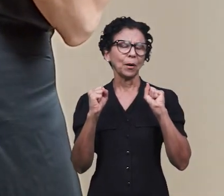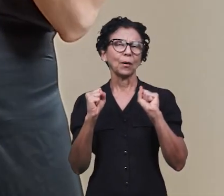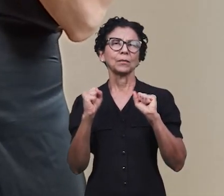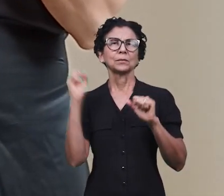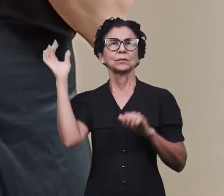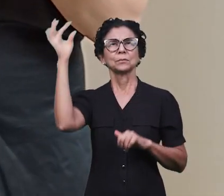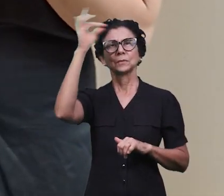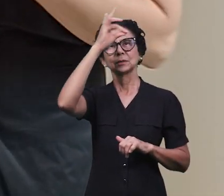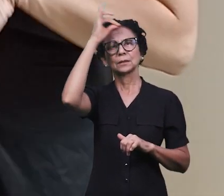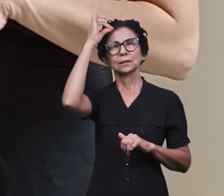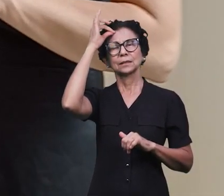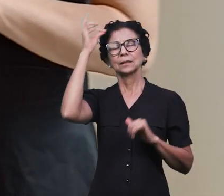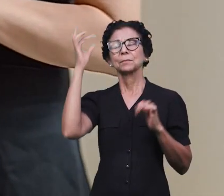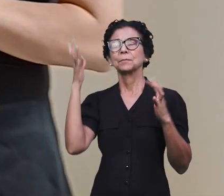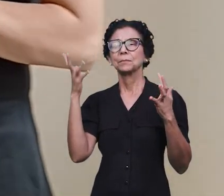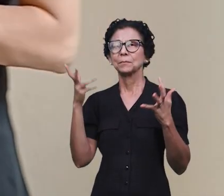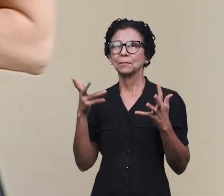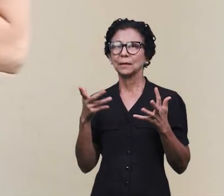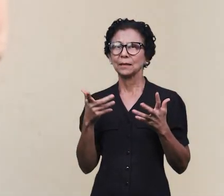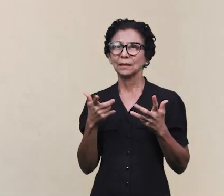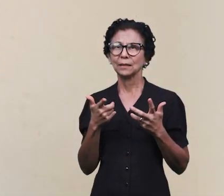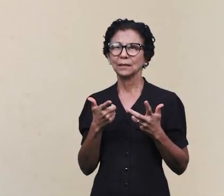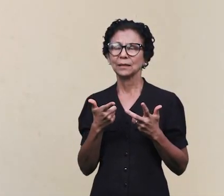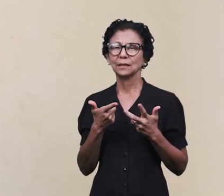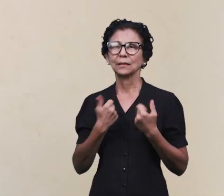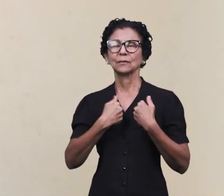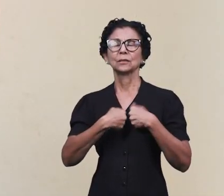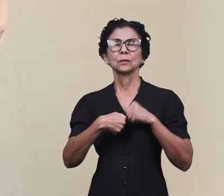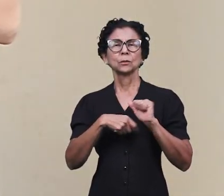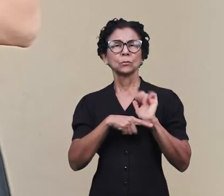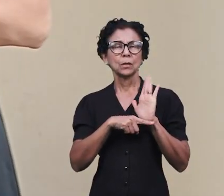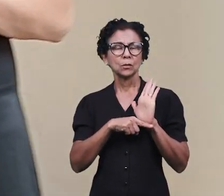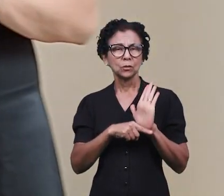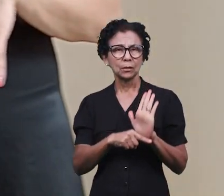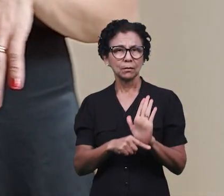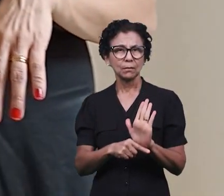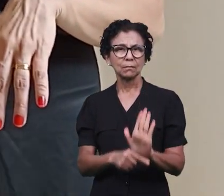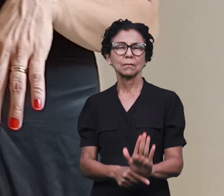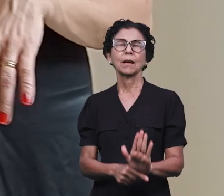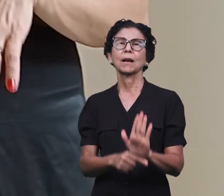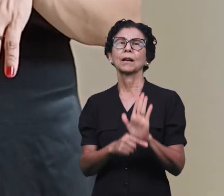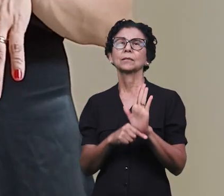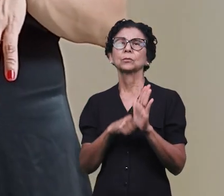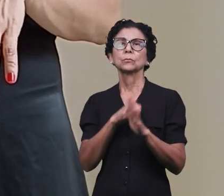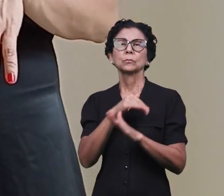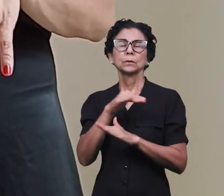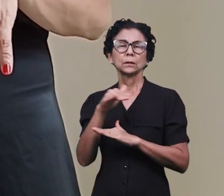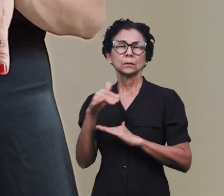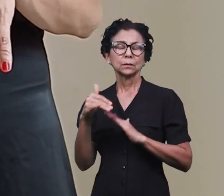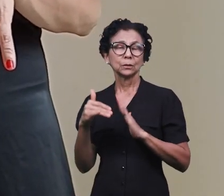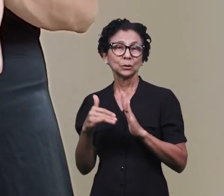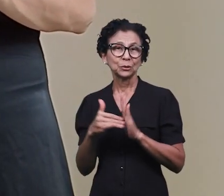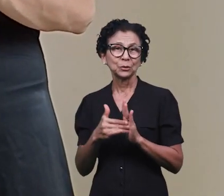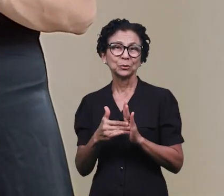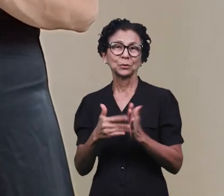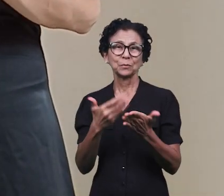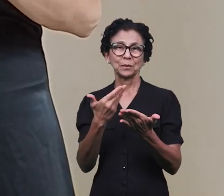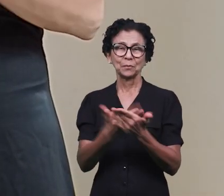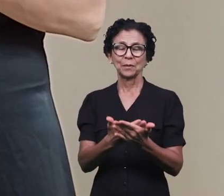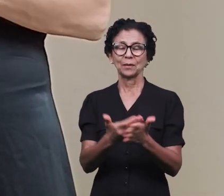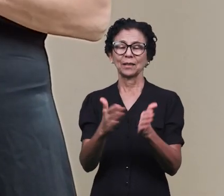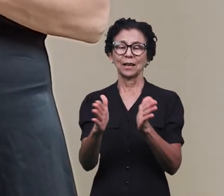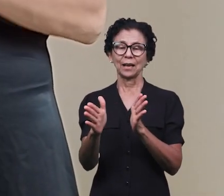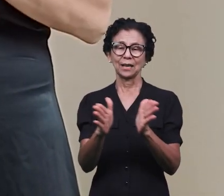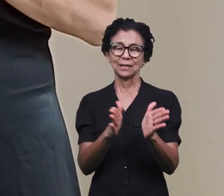sido maravilhoso, tem nos dado todos os recursos para que nós possamos flexibilizar a aula